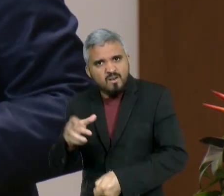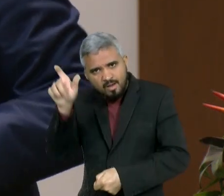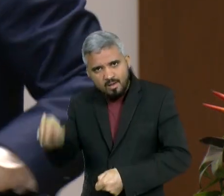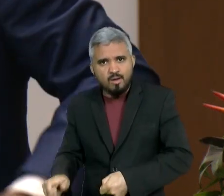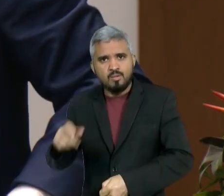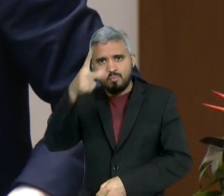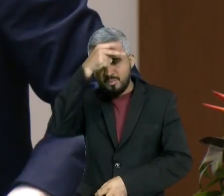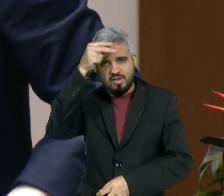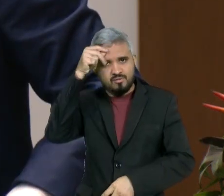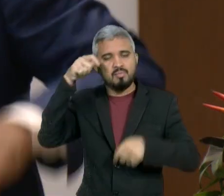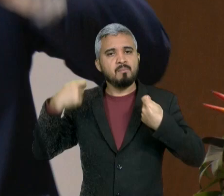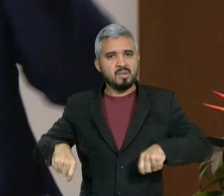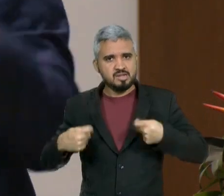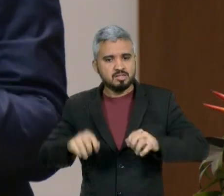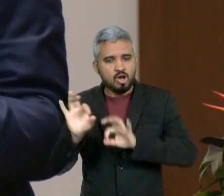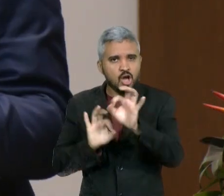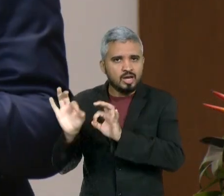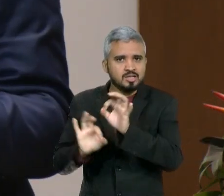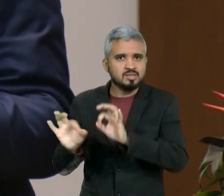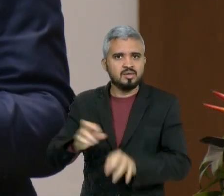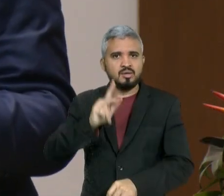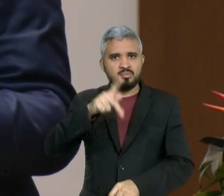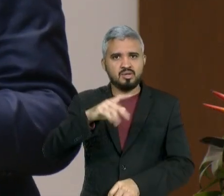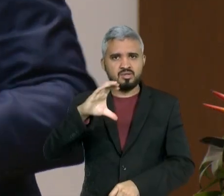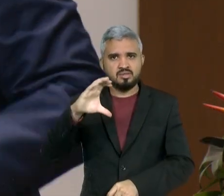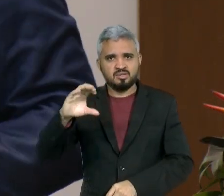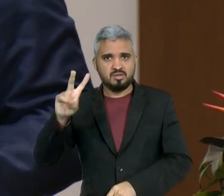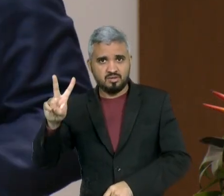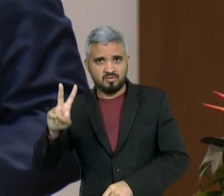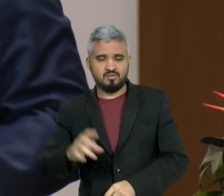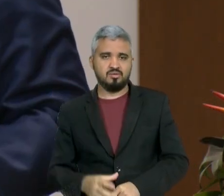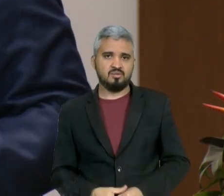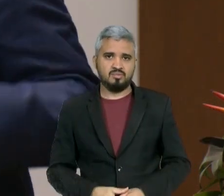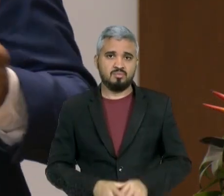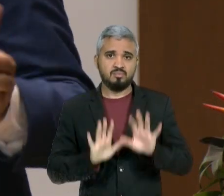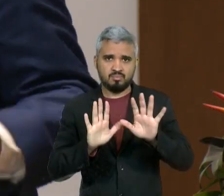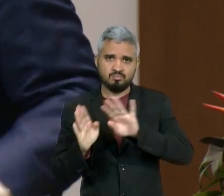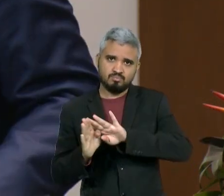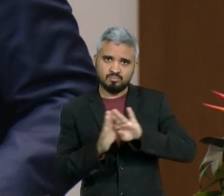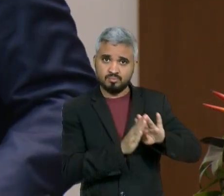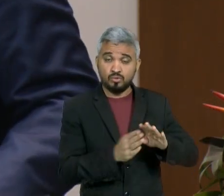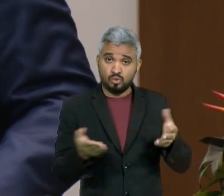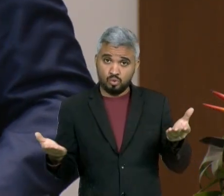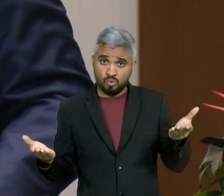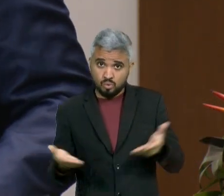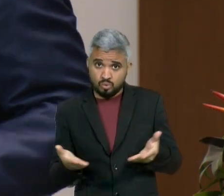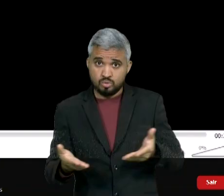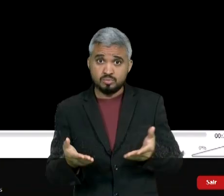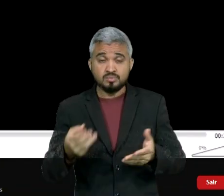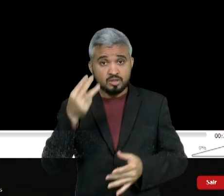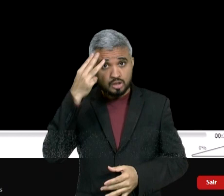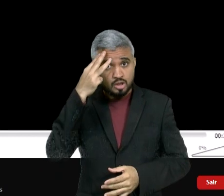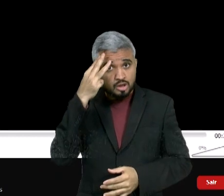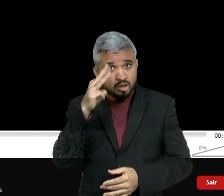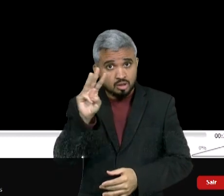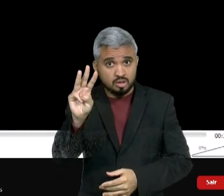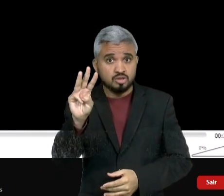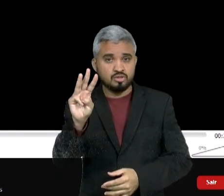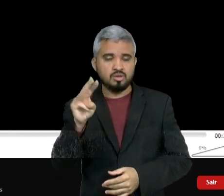o prefeito Eduardo Brás. Mas vamos trazer para o recorte local de hoje. Pelo terceiro dia, estou batendo na mesma